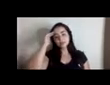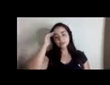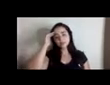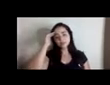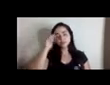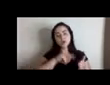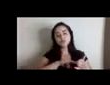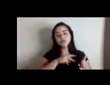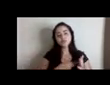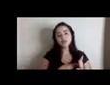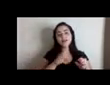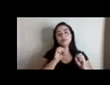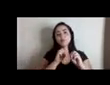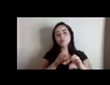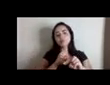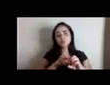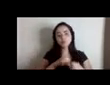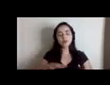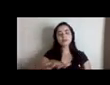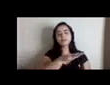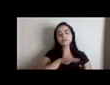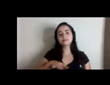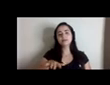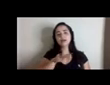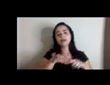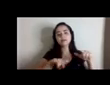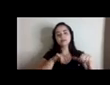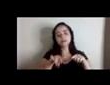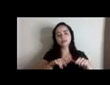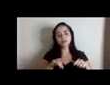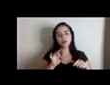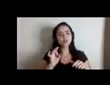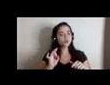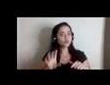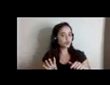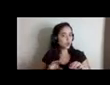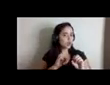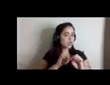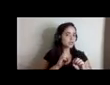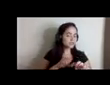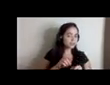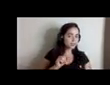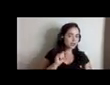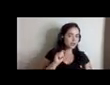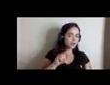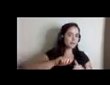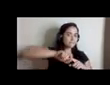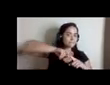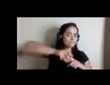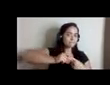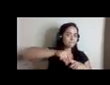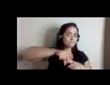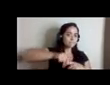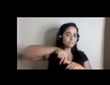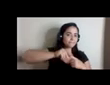do trabalho? Educar para o mundo do trabalho é só ensinar o sujeito a apertar parafuso?